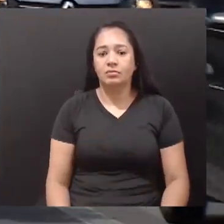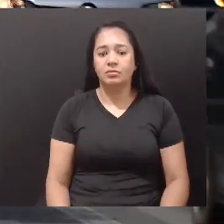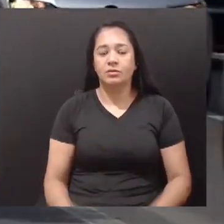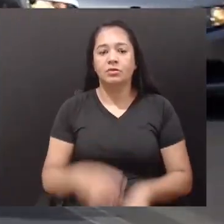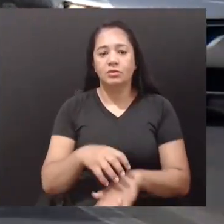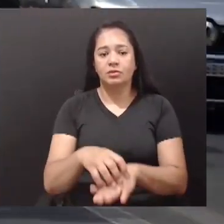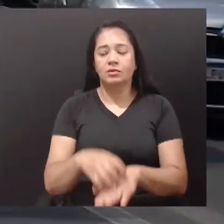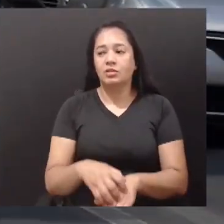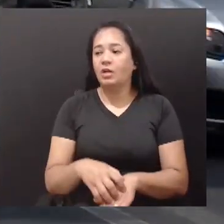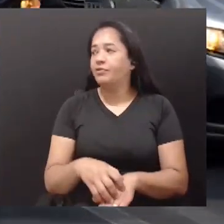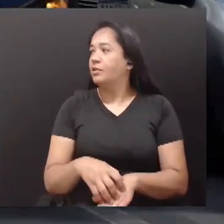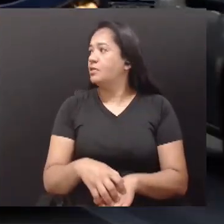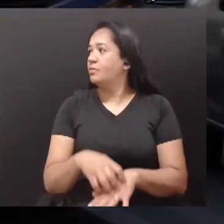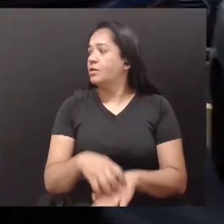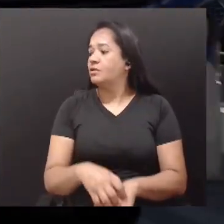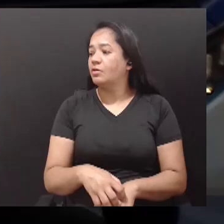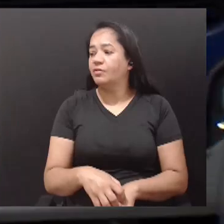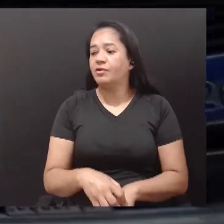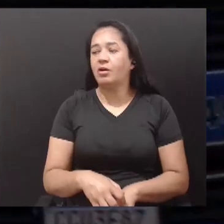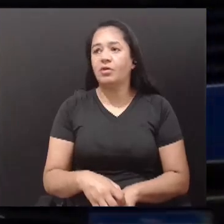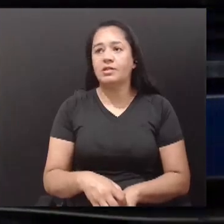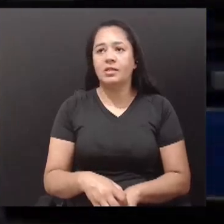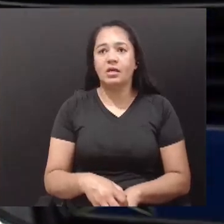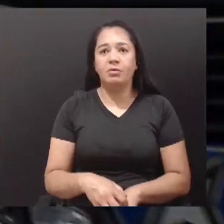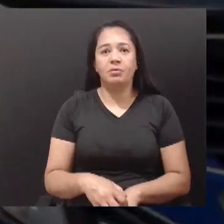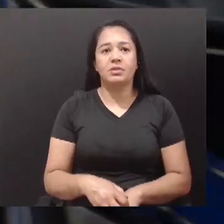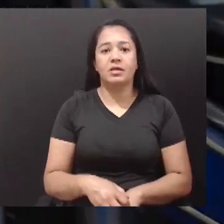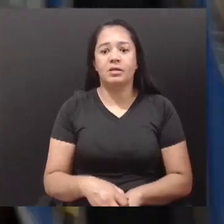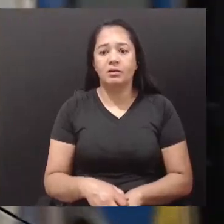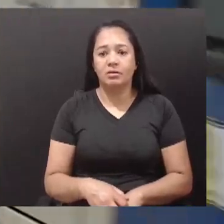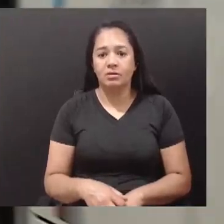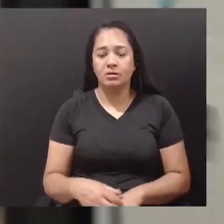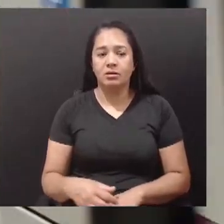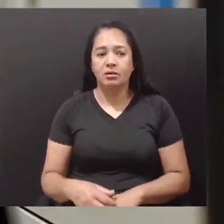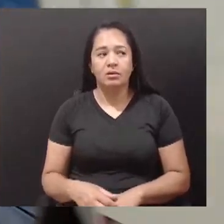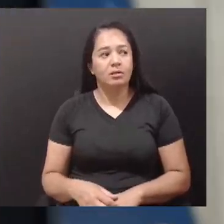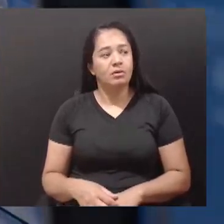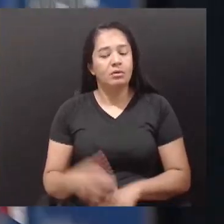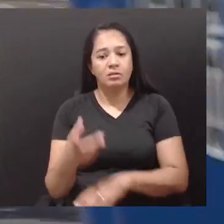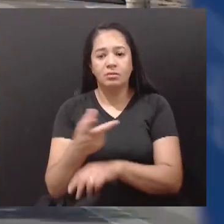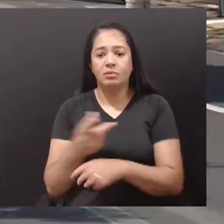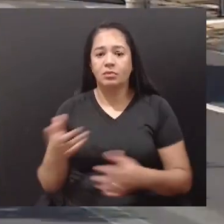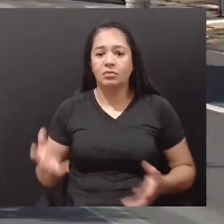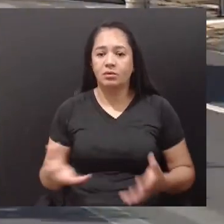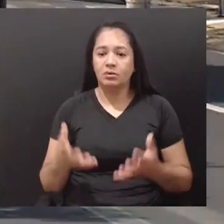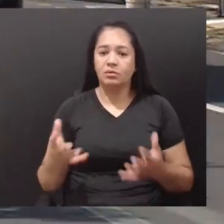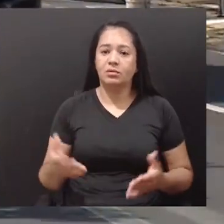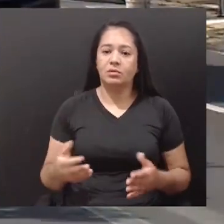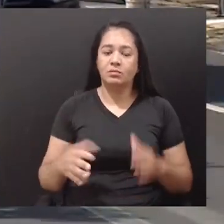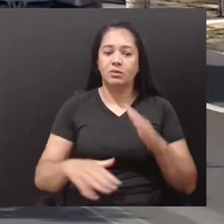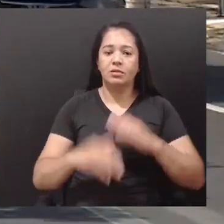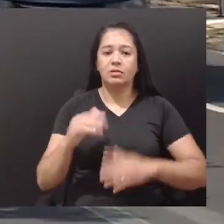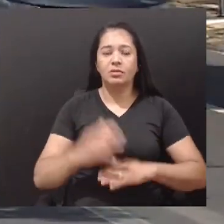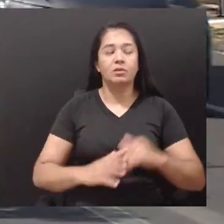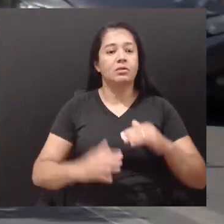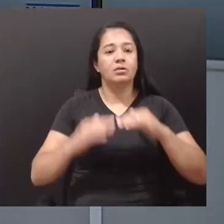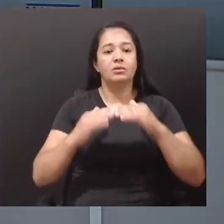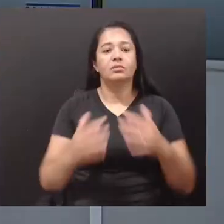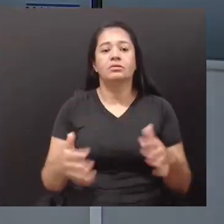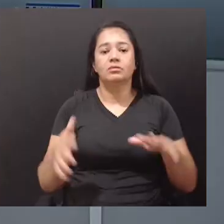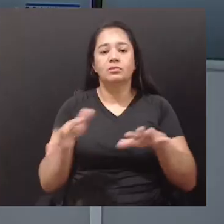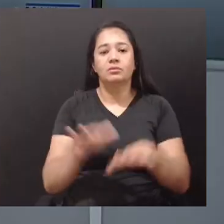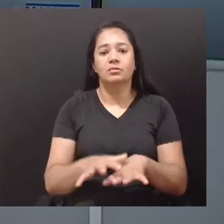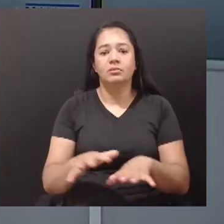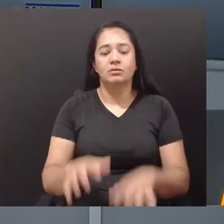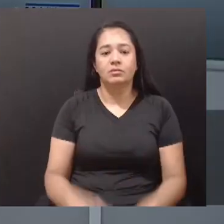em conjunto com a INDEC, com o apoio da Transurc, que busca promover maior equidade e inclusão. Não só isso.